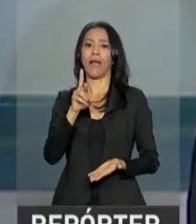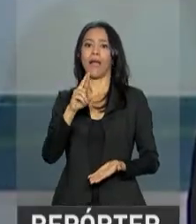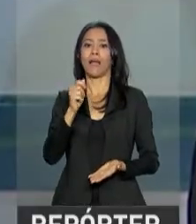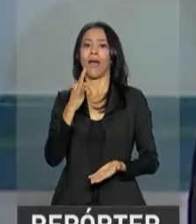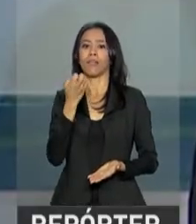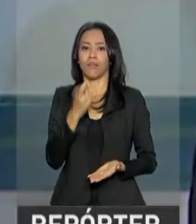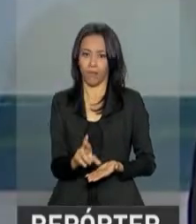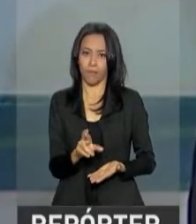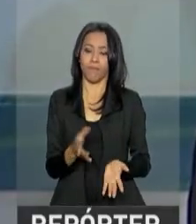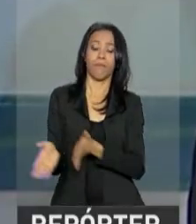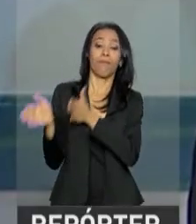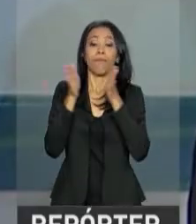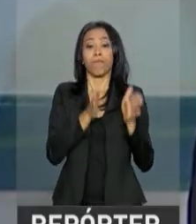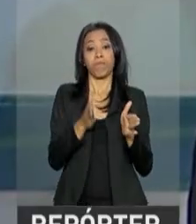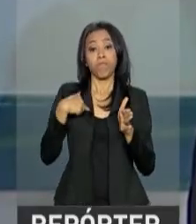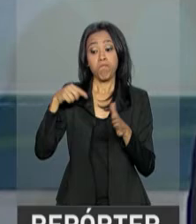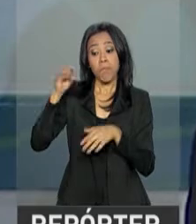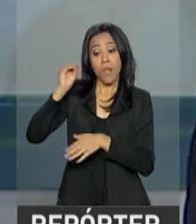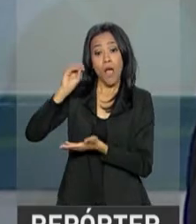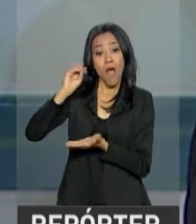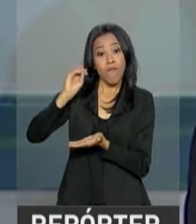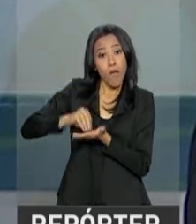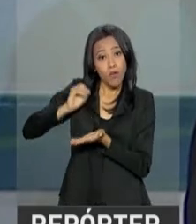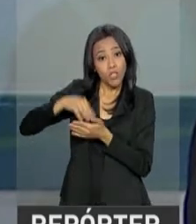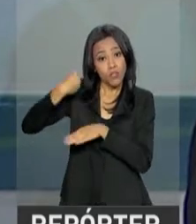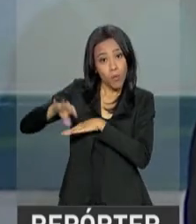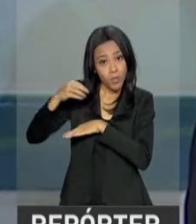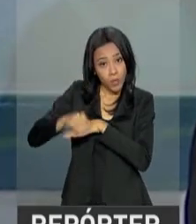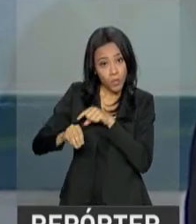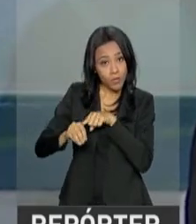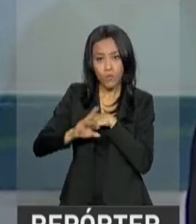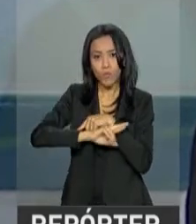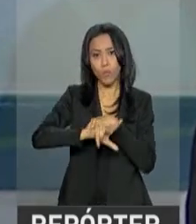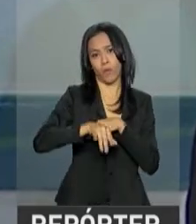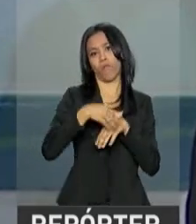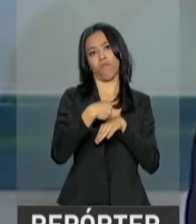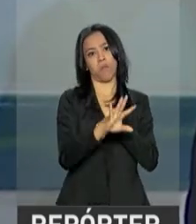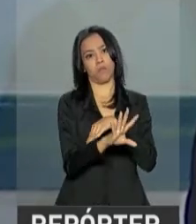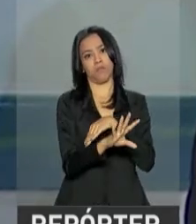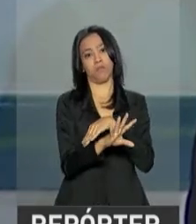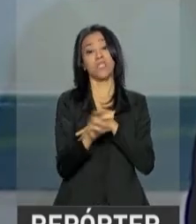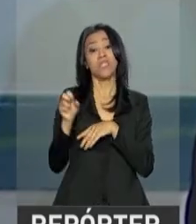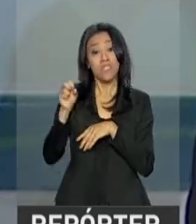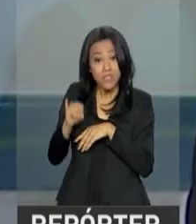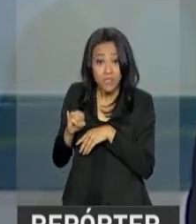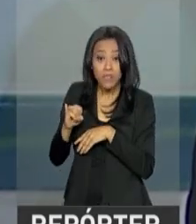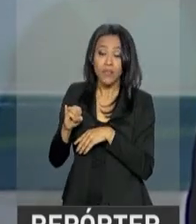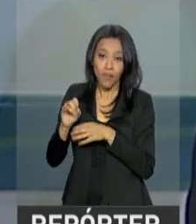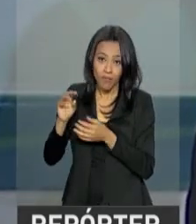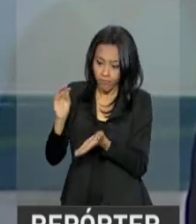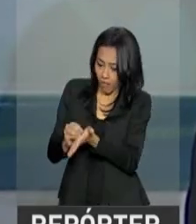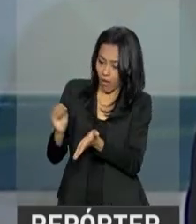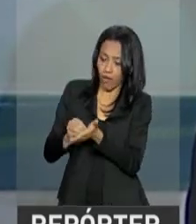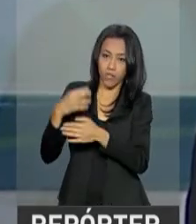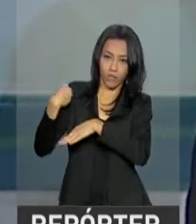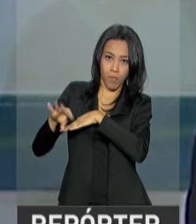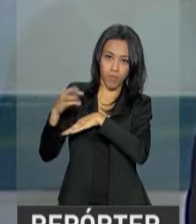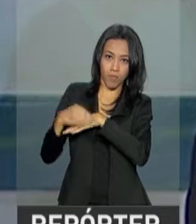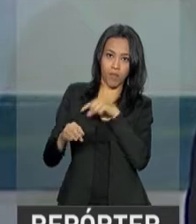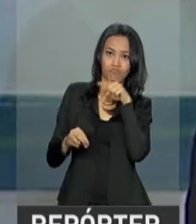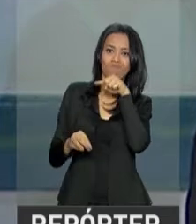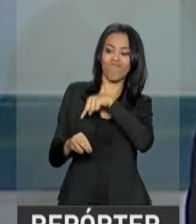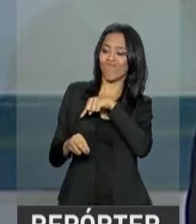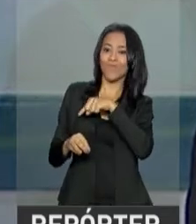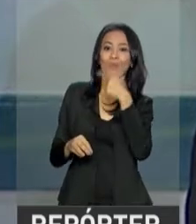desinformação não é uma informação se é desinformação ela não está